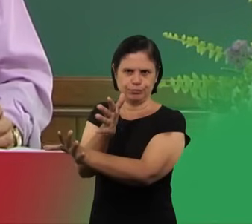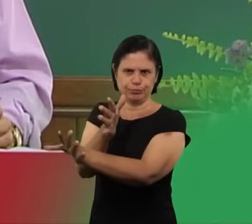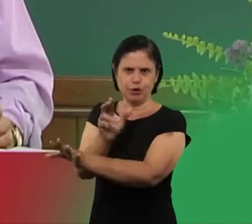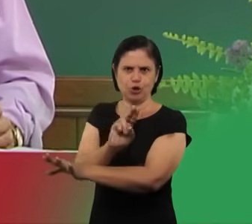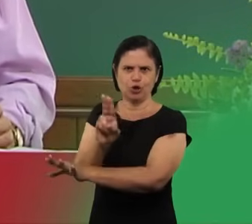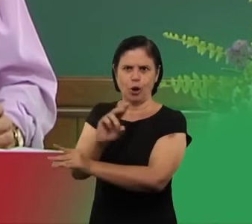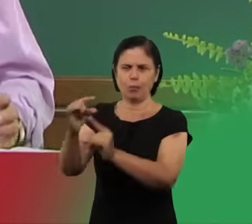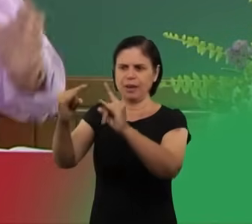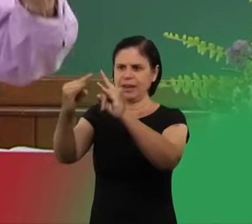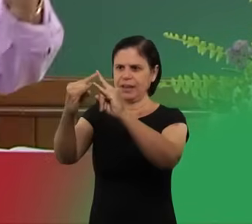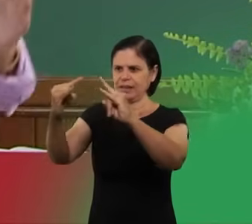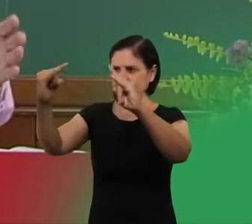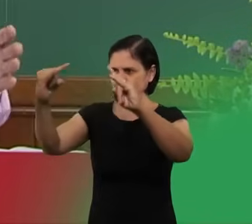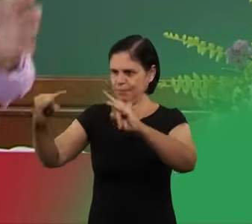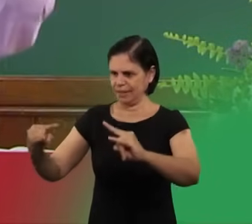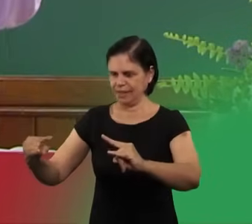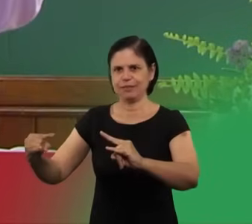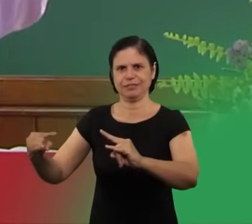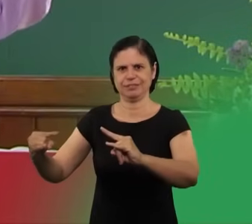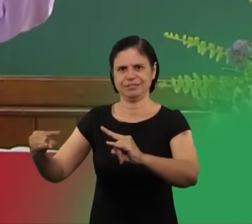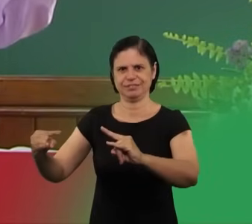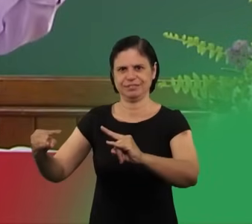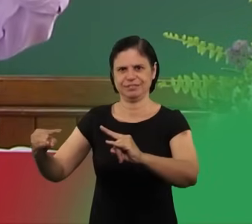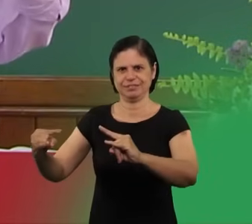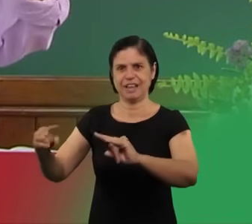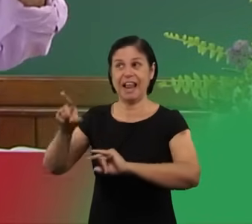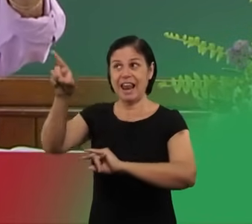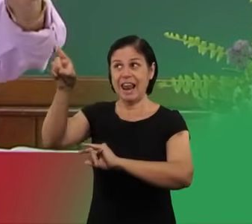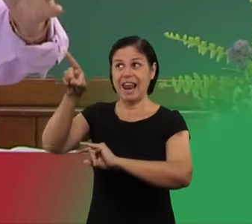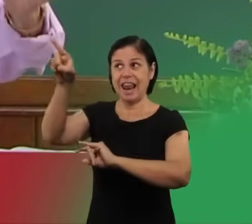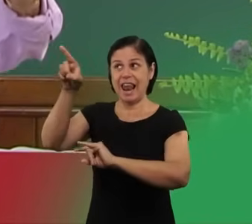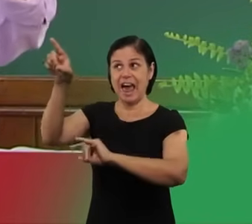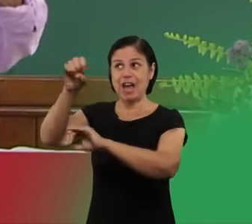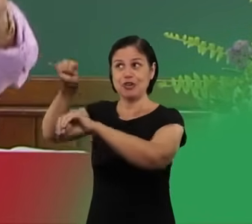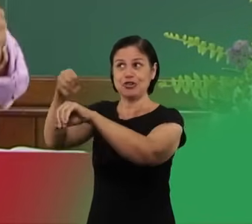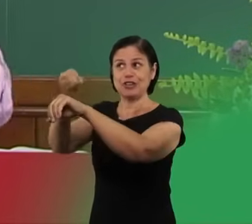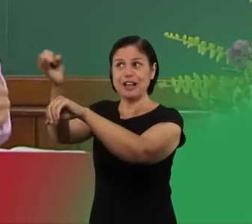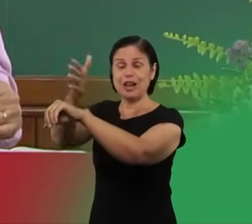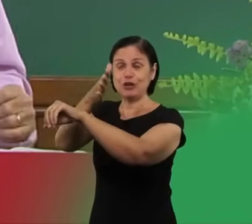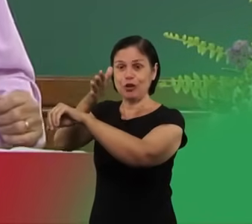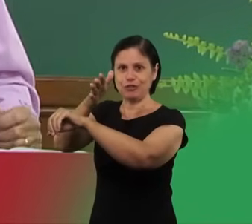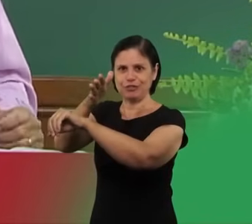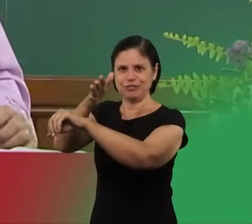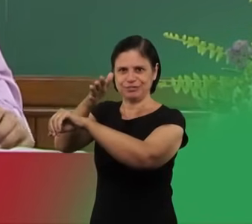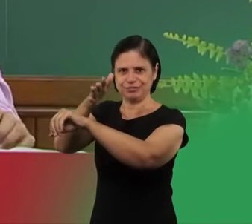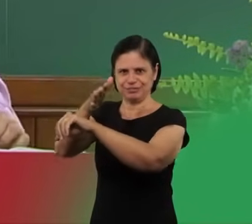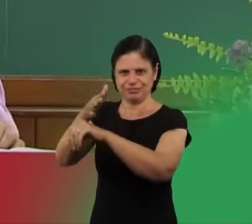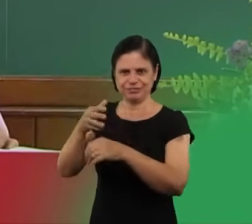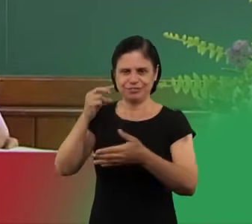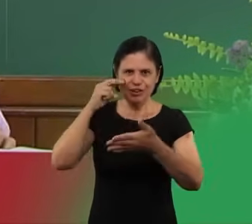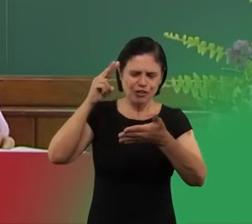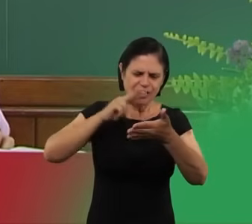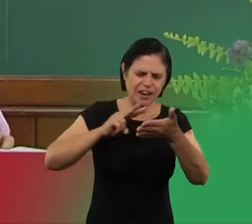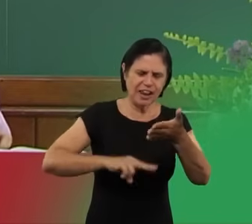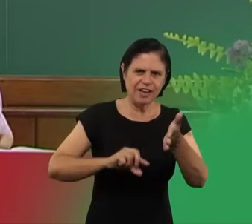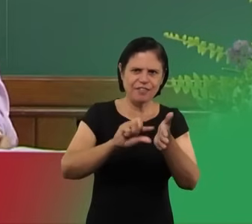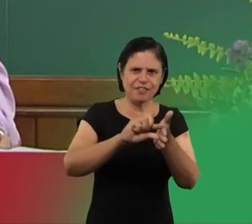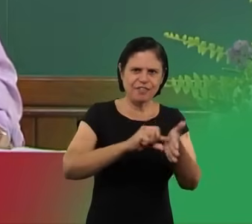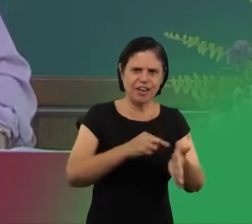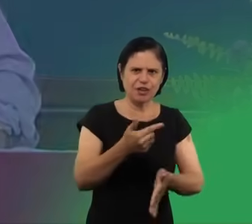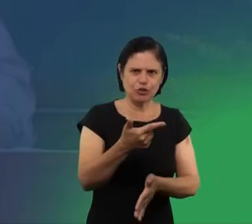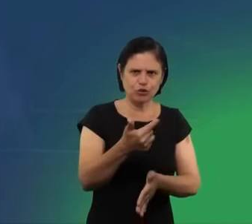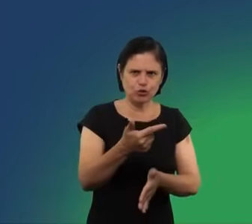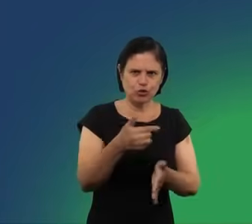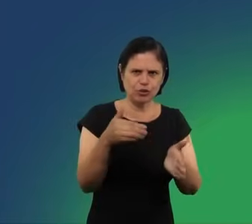o tabernáculo, que está na Nova Jerusalém. Vamos ver então versos